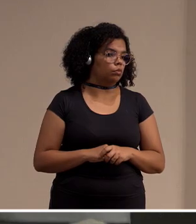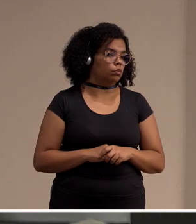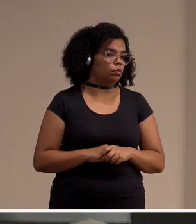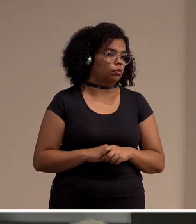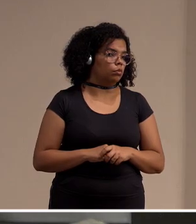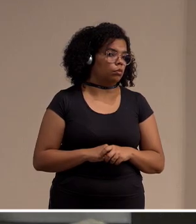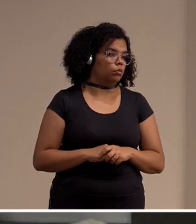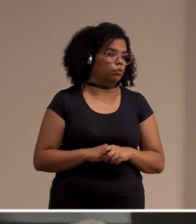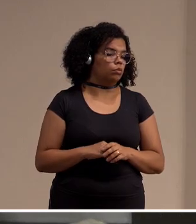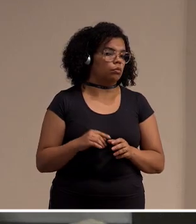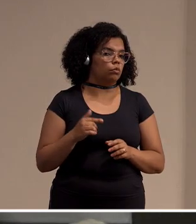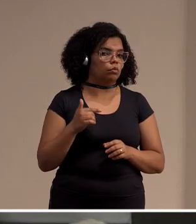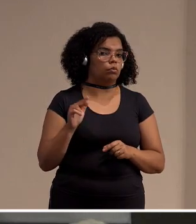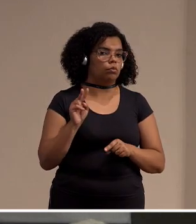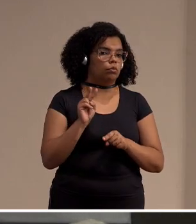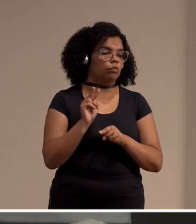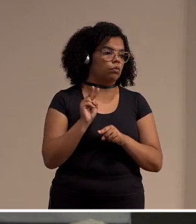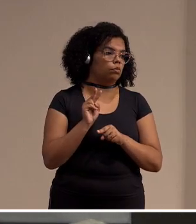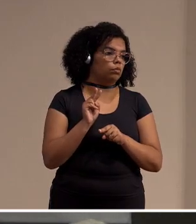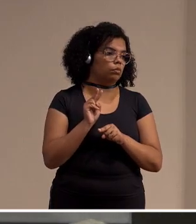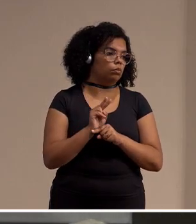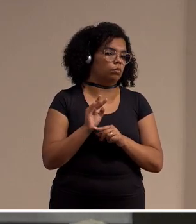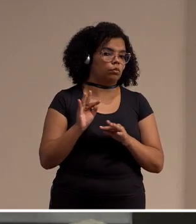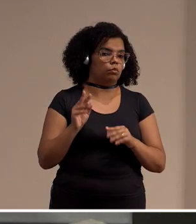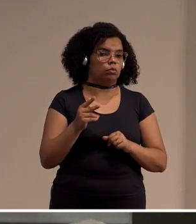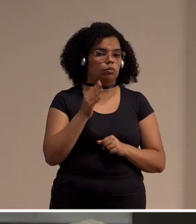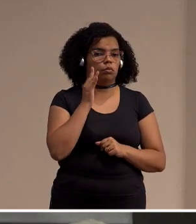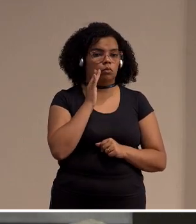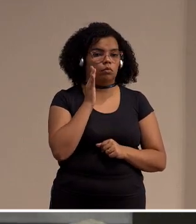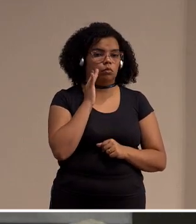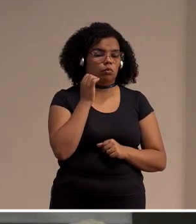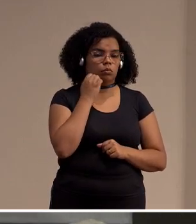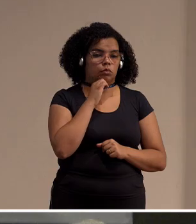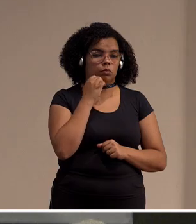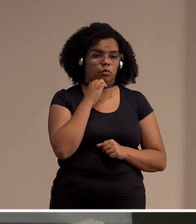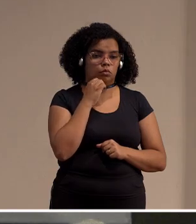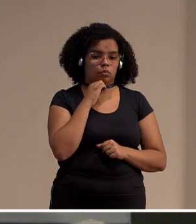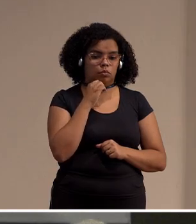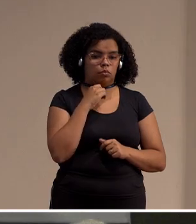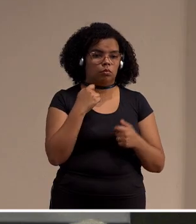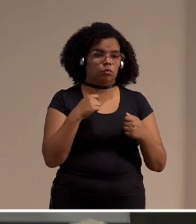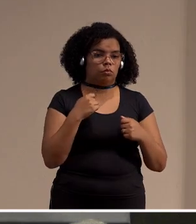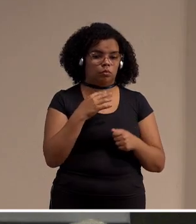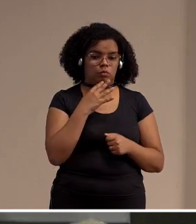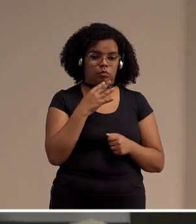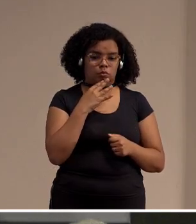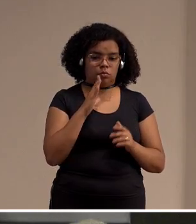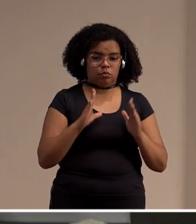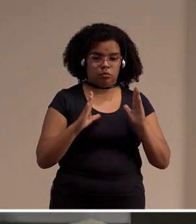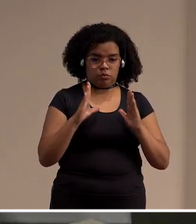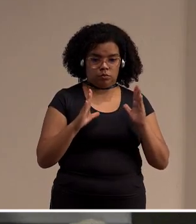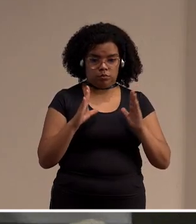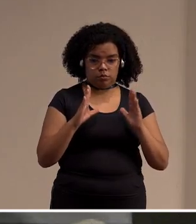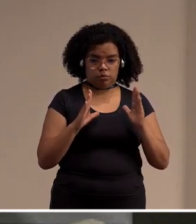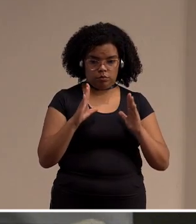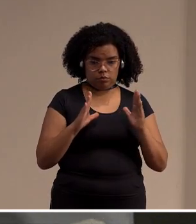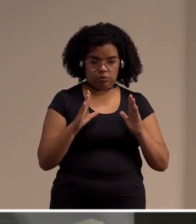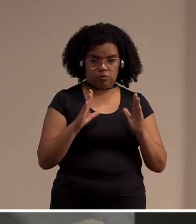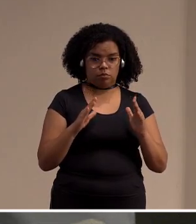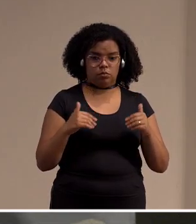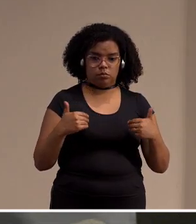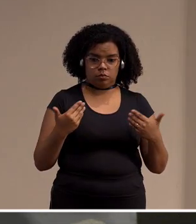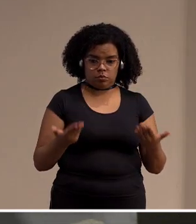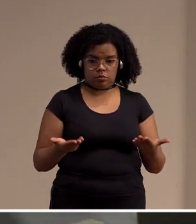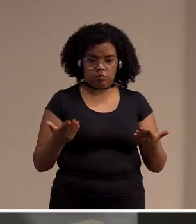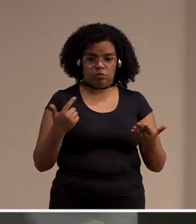que toda a ficção deve, de alguma maneira, refletir a ciência, o conhecimento científico do seu tempo. E a gente vê...